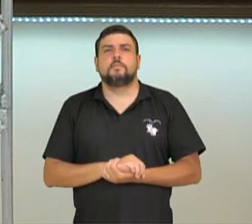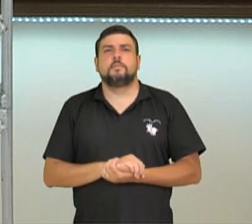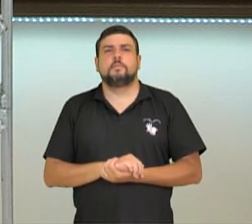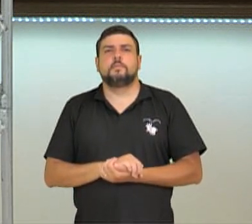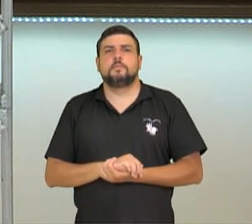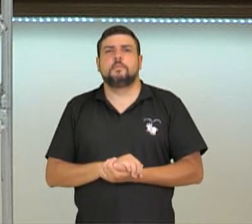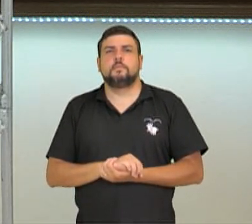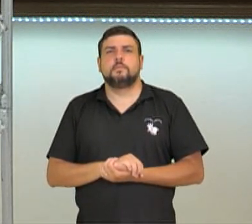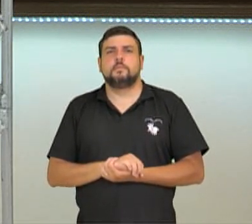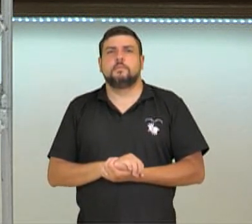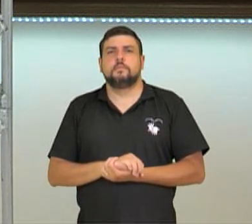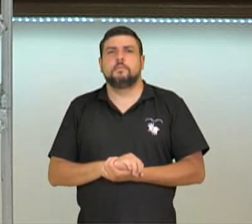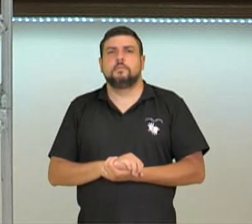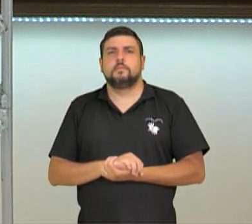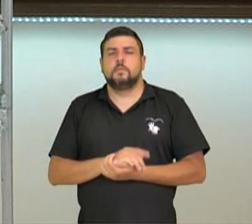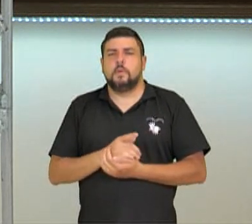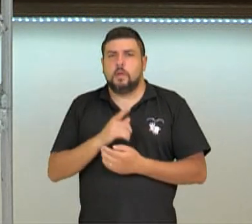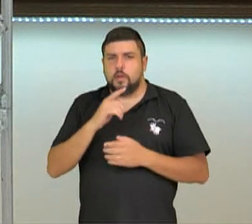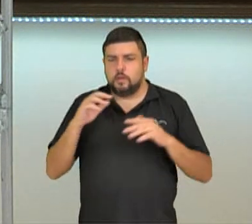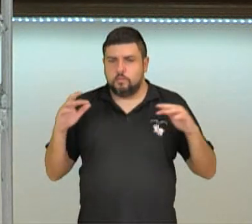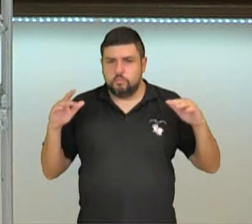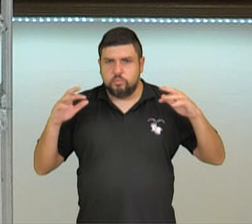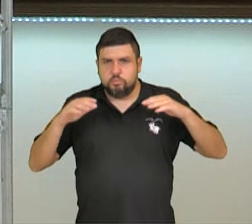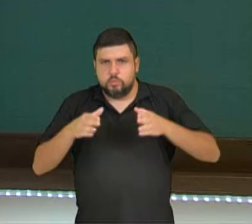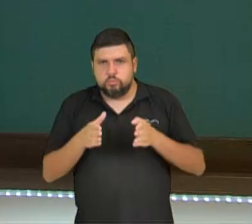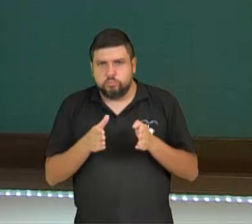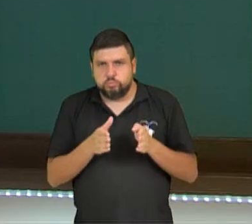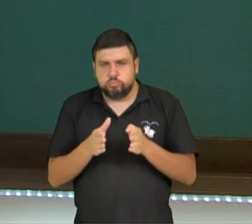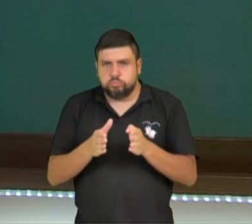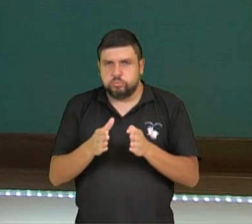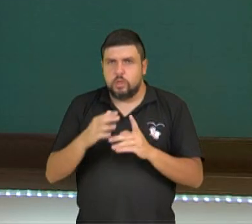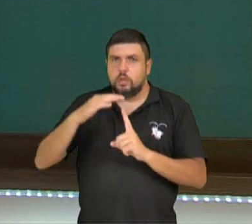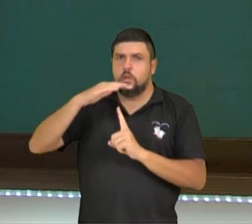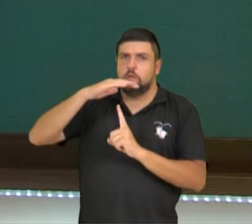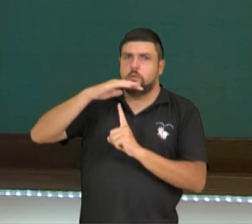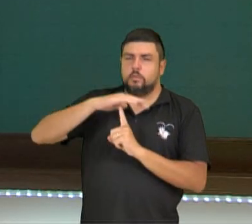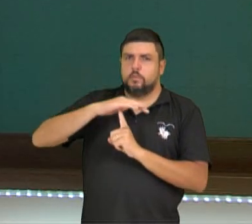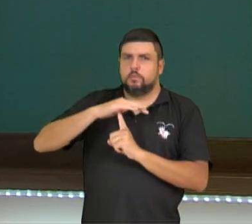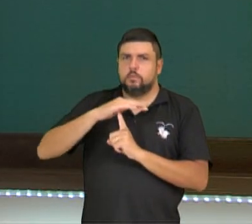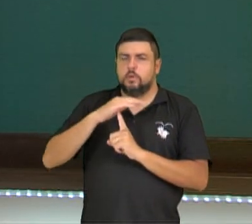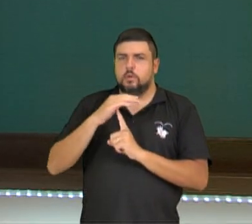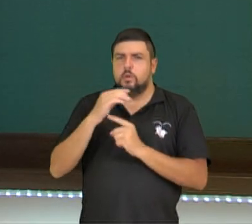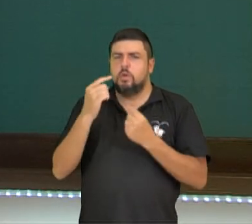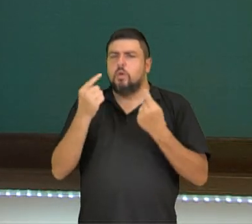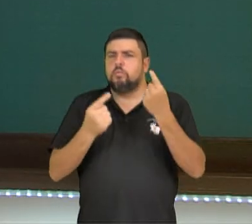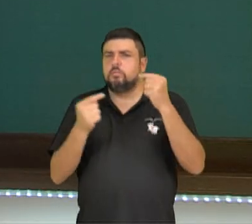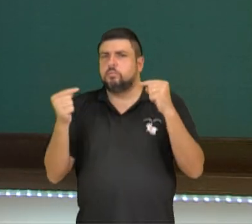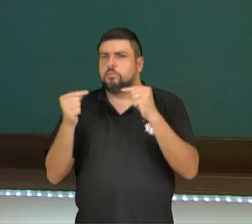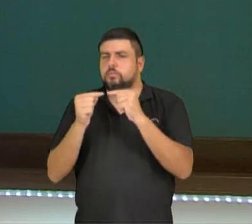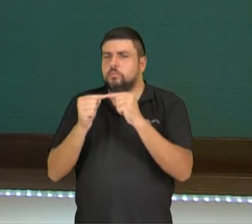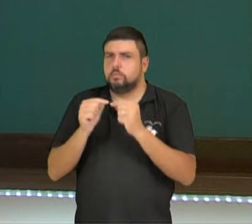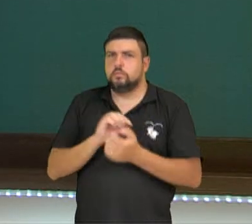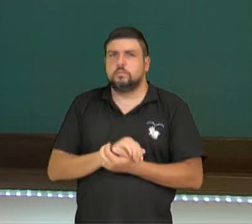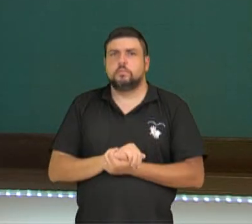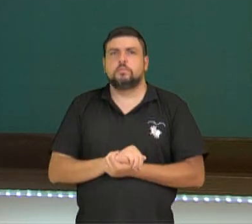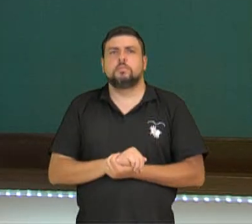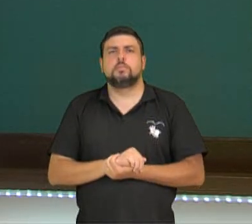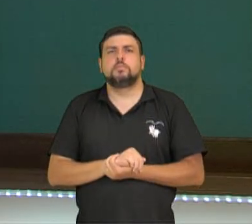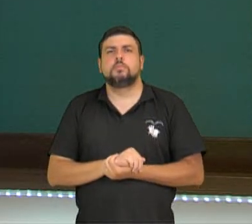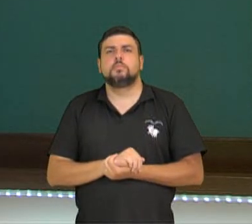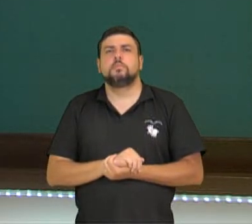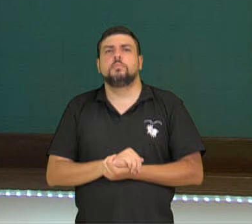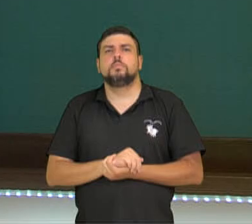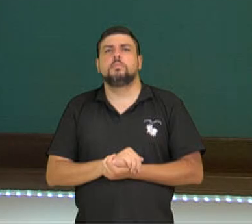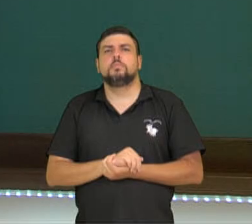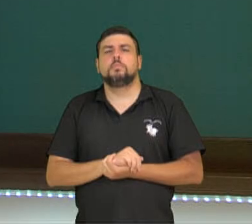hidrográficas paranaenses. E aí vocês tinham que dizer a qual bacia hidrográfica pertencia a cada uma das informações. Então, fica